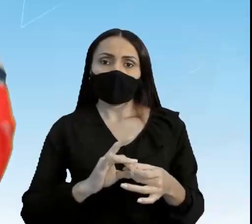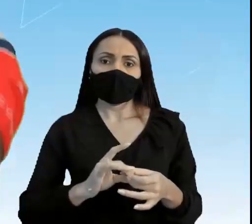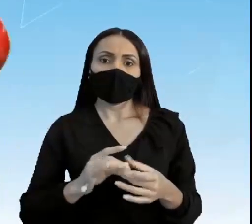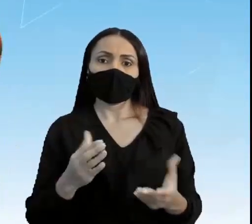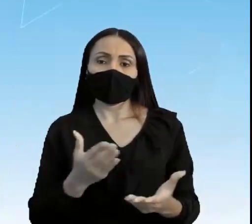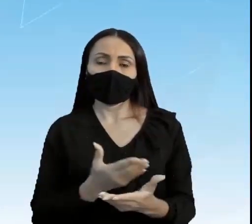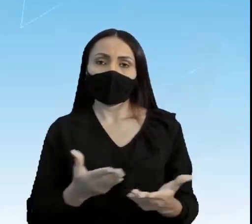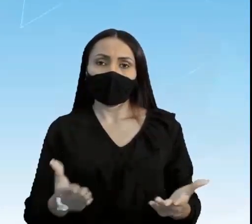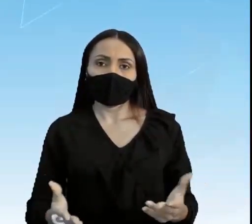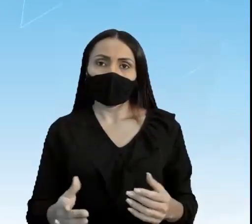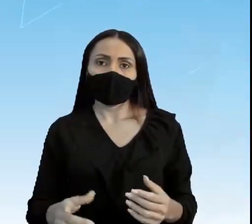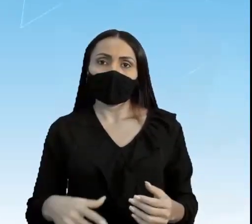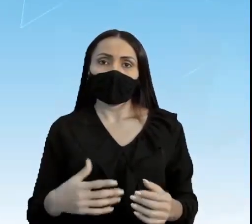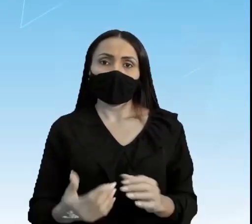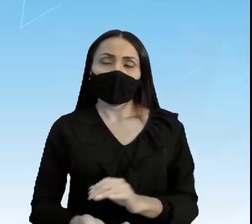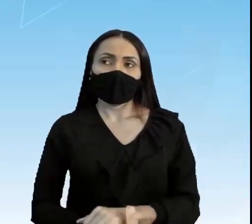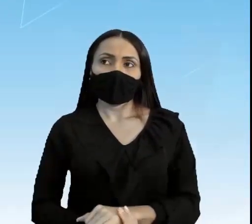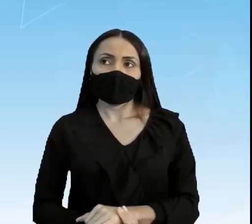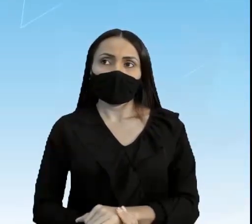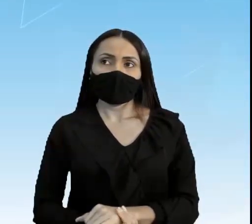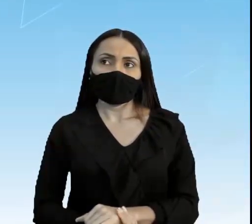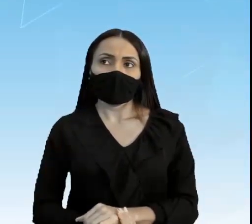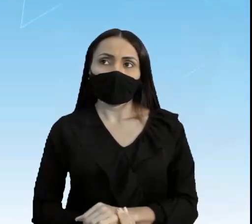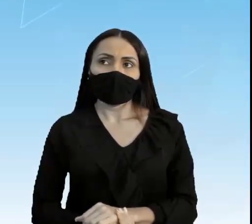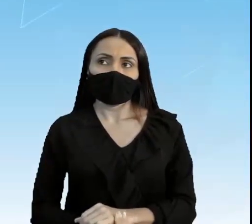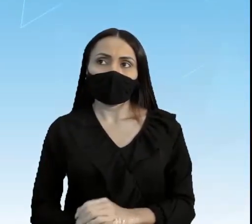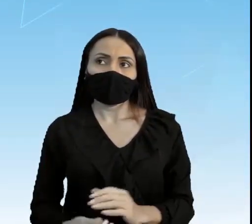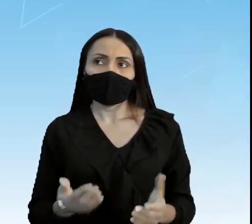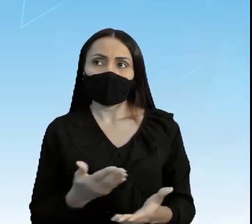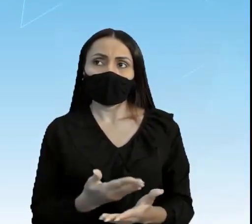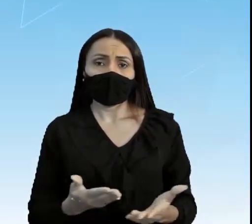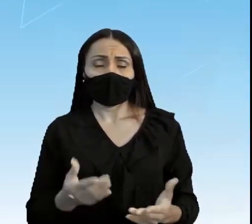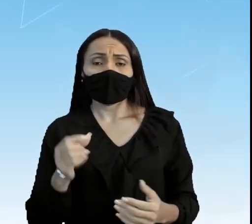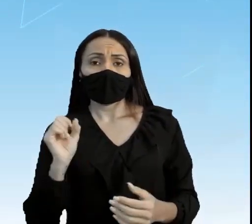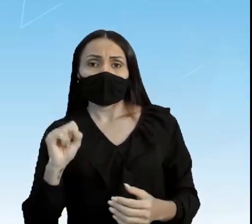nações nascidas. Esse era um dos ideias do líder